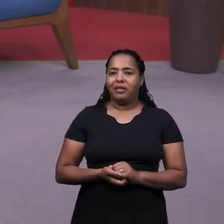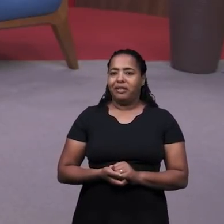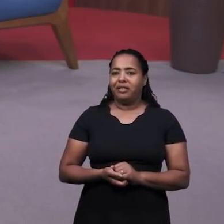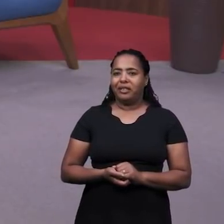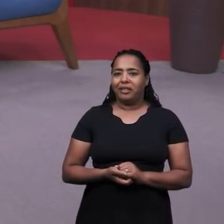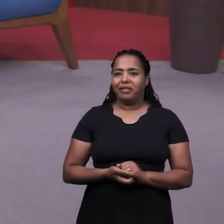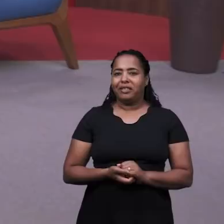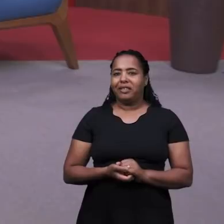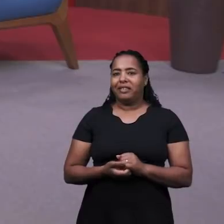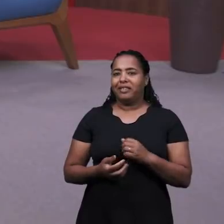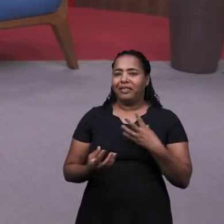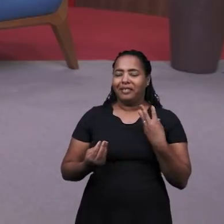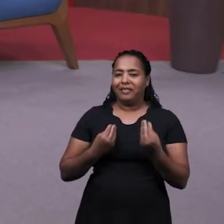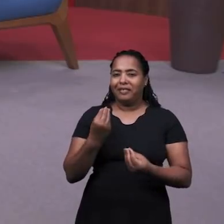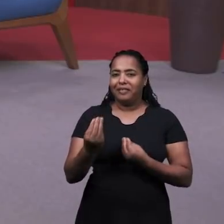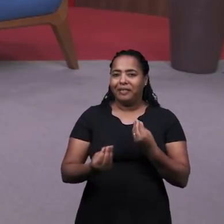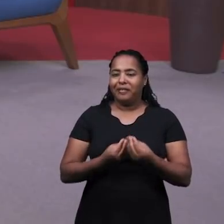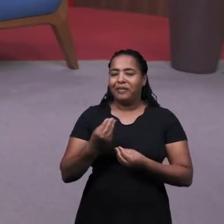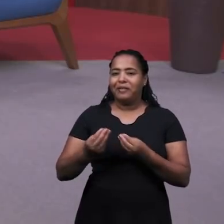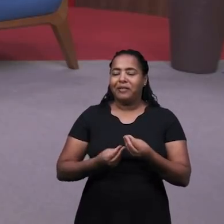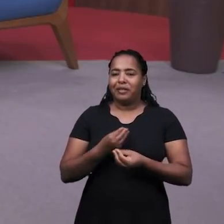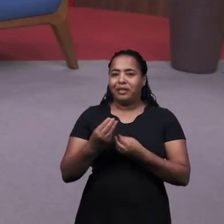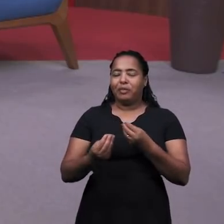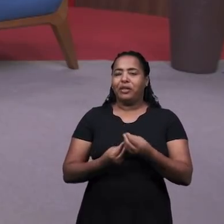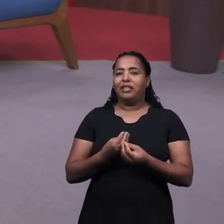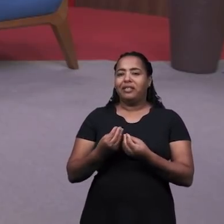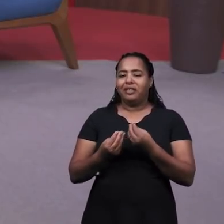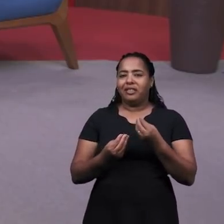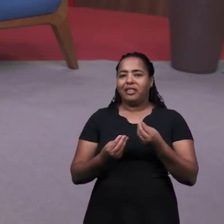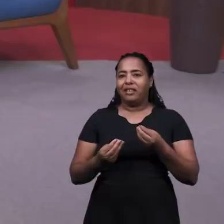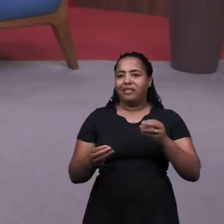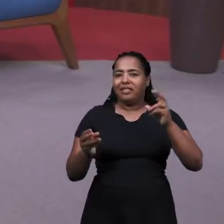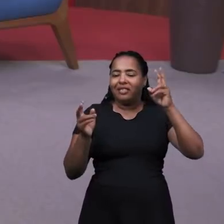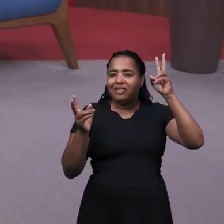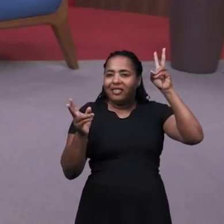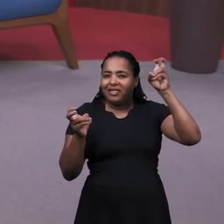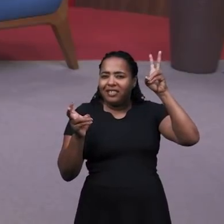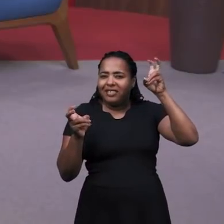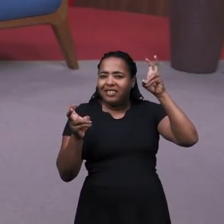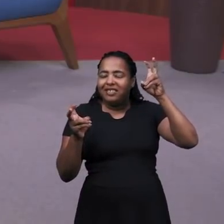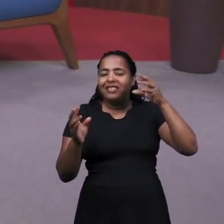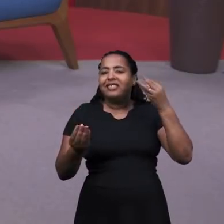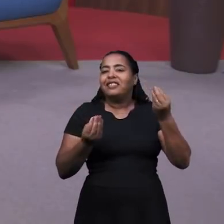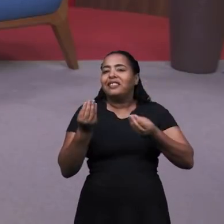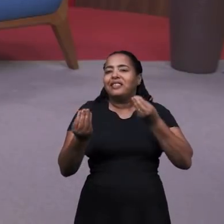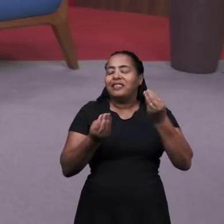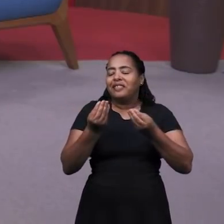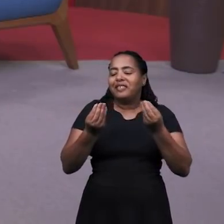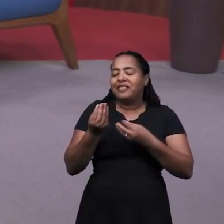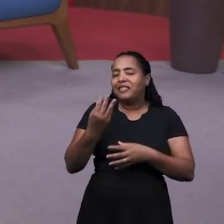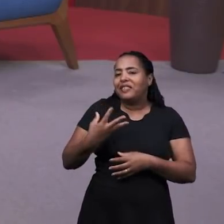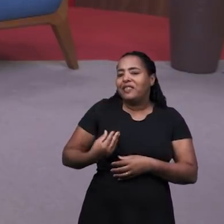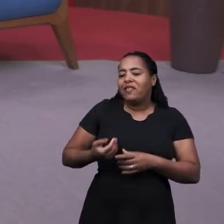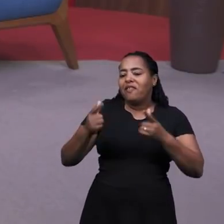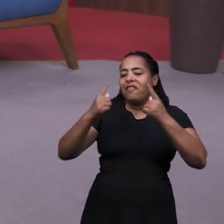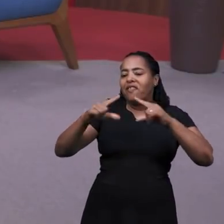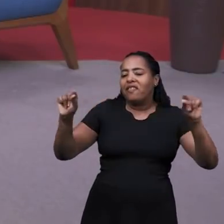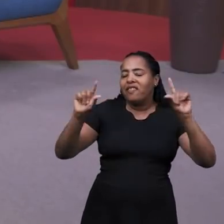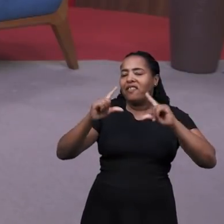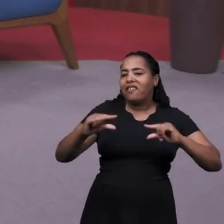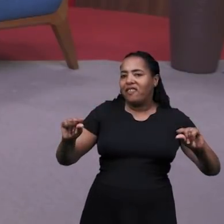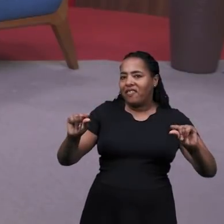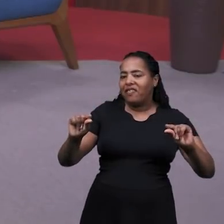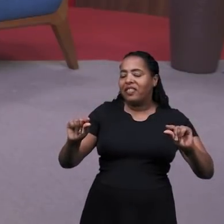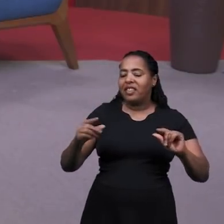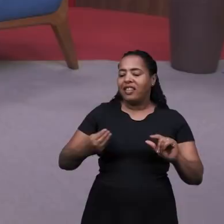fazer uma síntese, talvez não aprofundar numa análise, mas uma síntese da vida de Sansão do ponto de vista do projeto